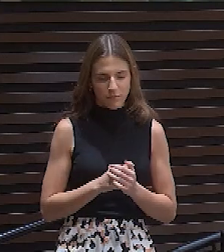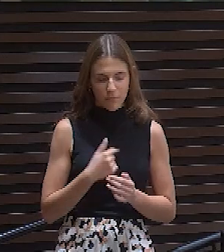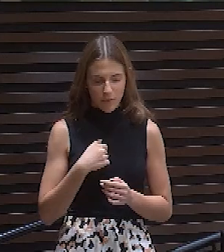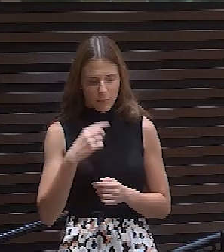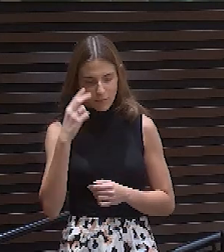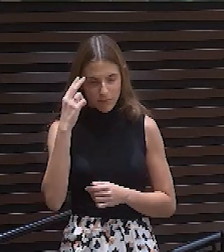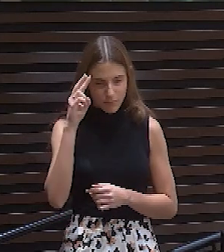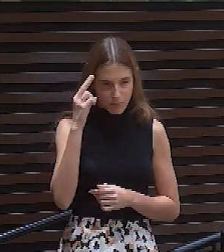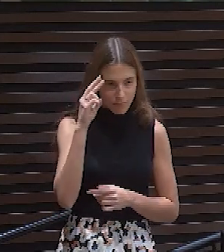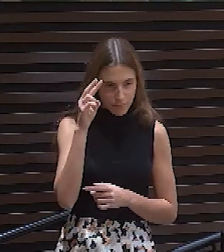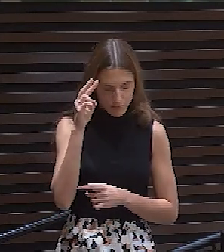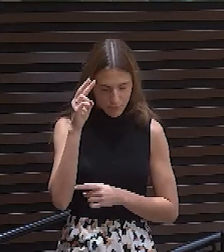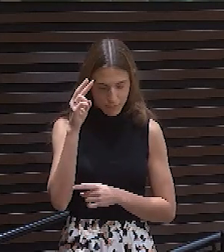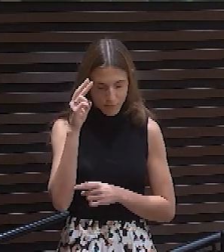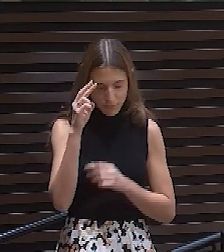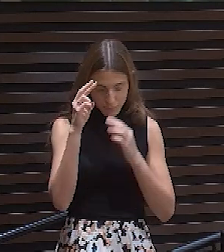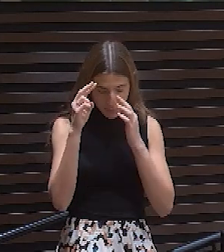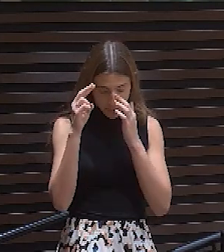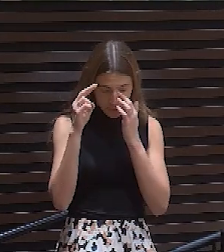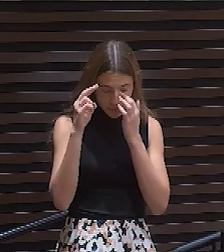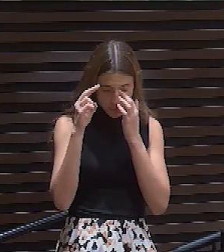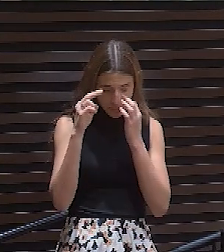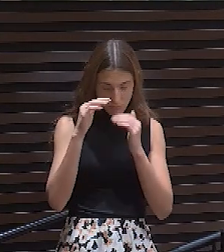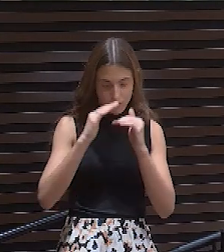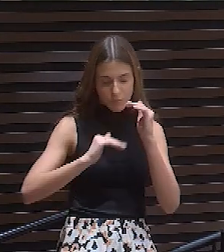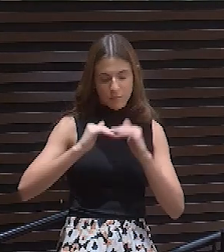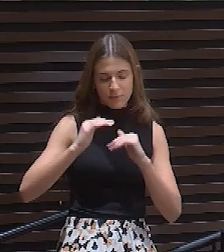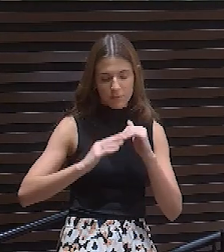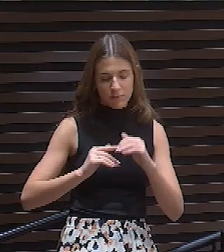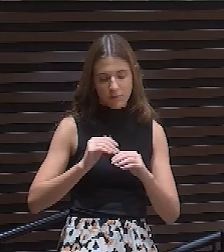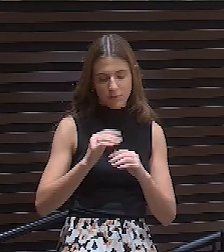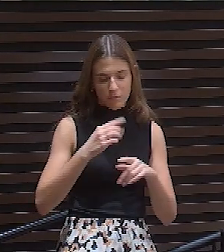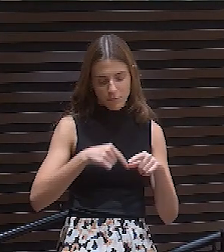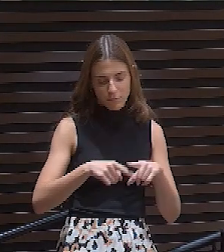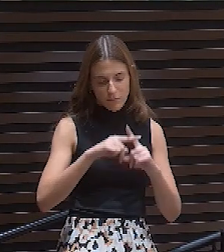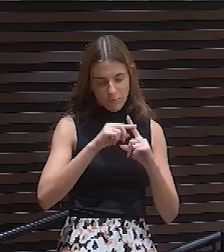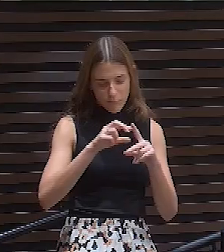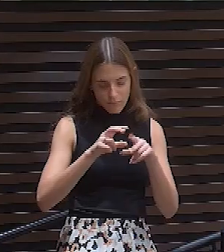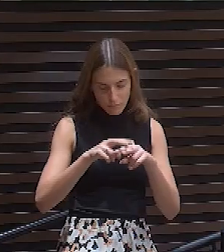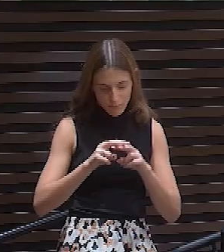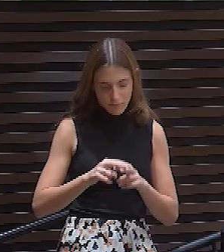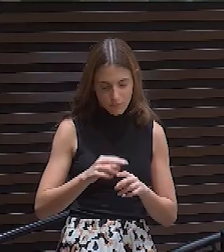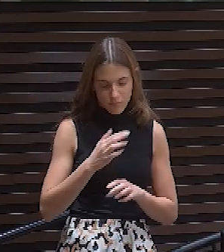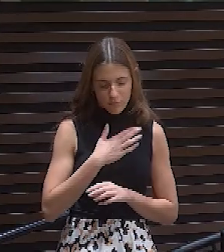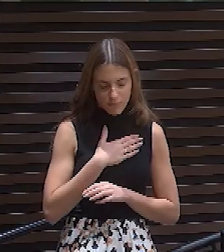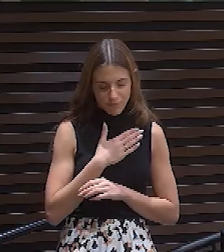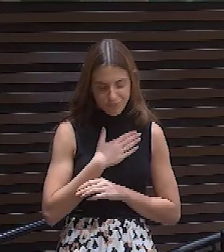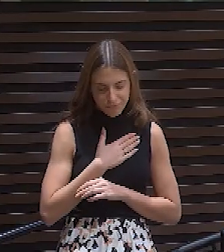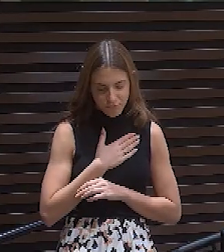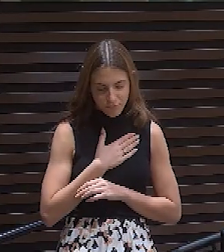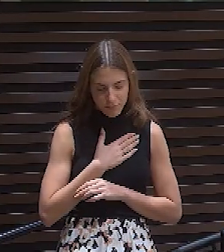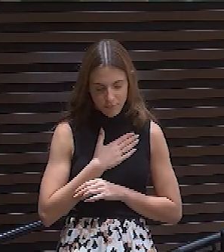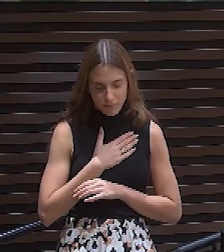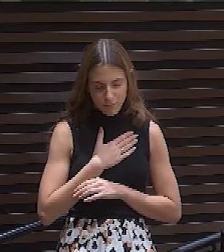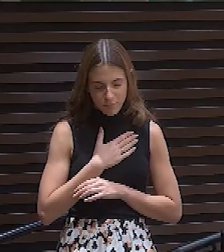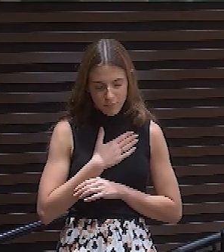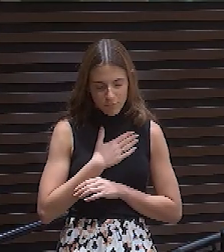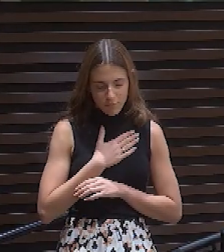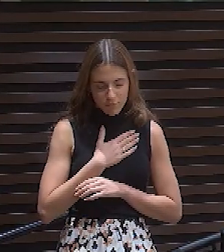memorizando, tendo memória da obra da cruz por mim, tenho momento de